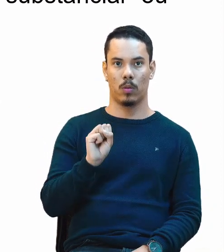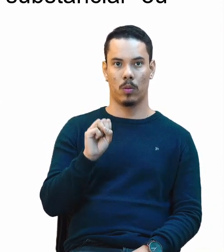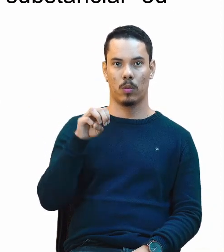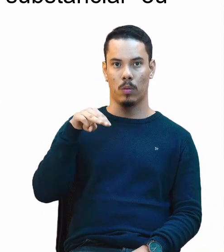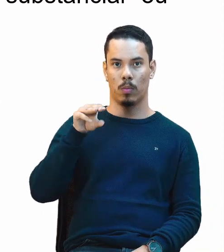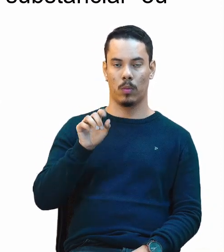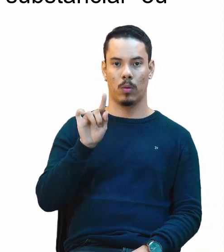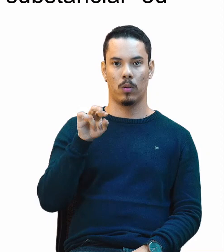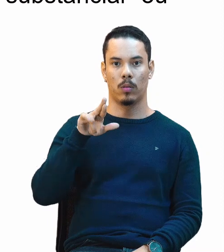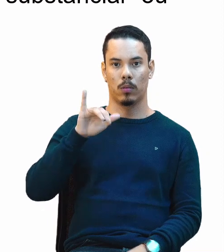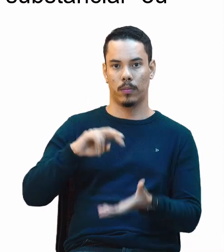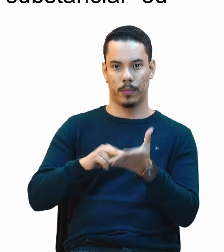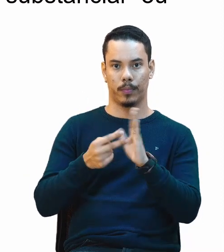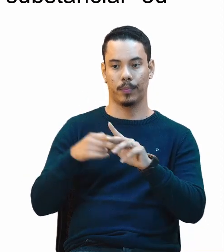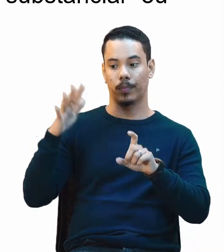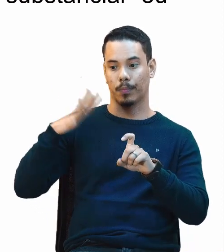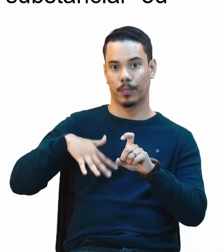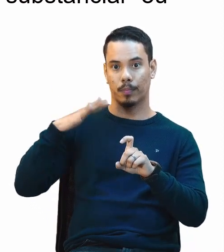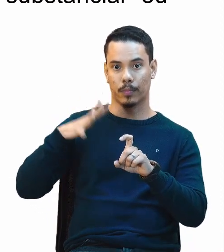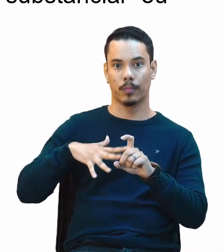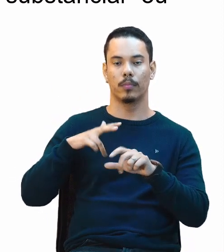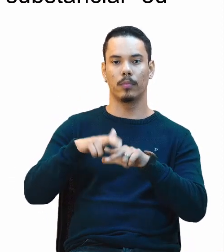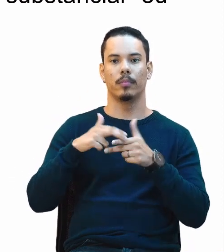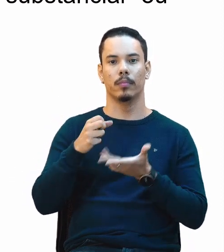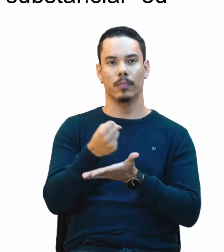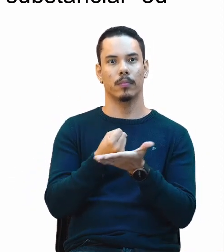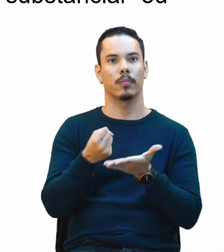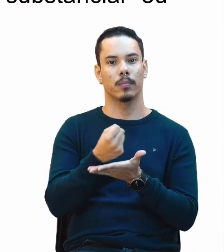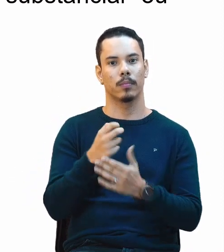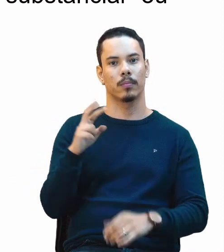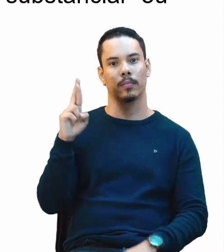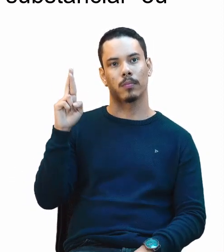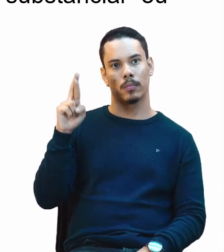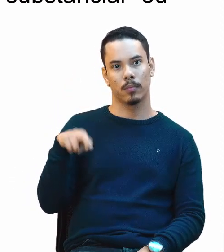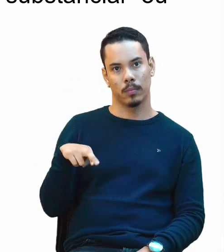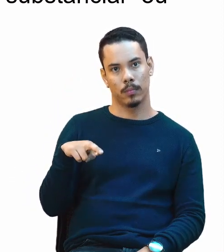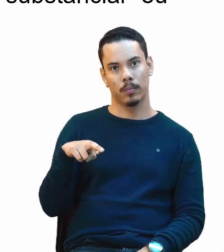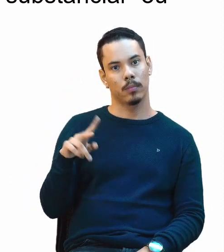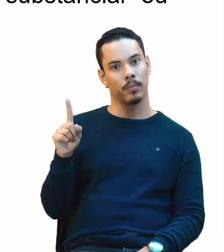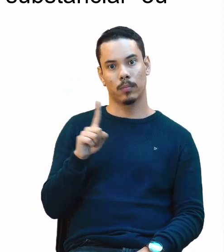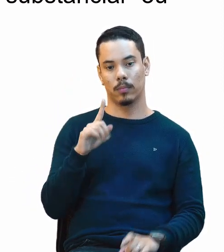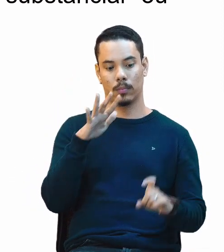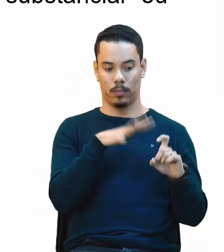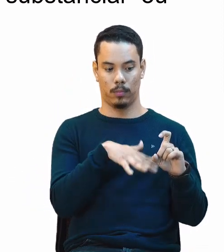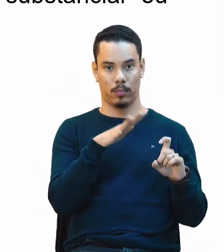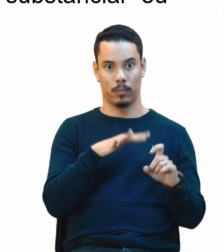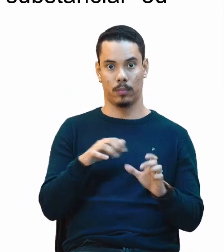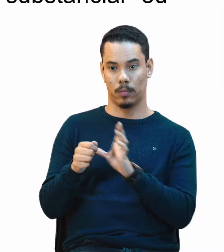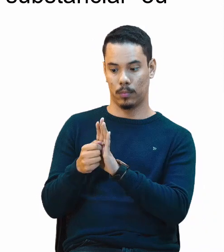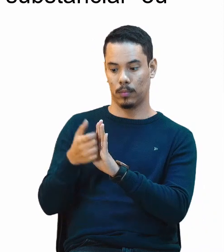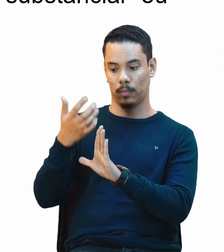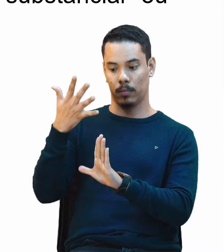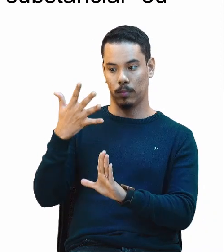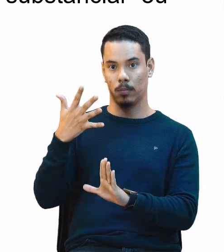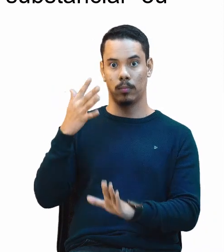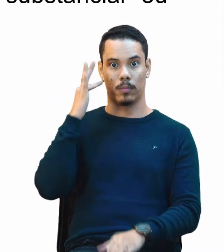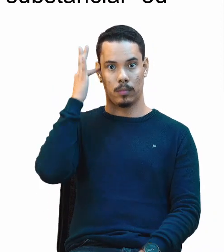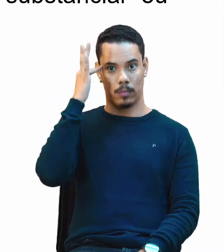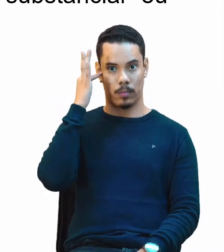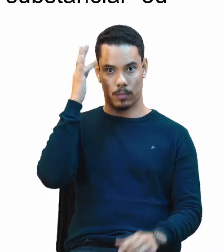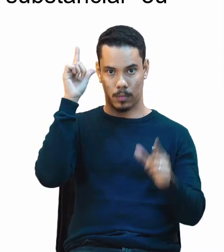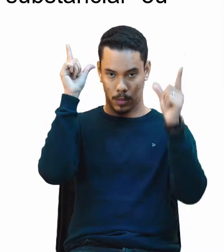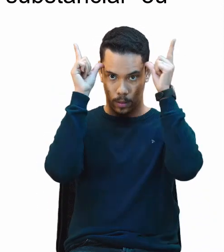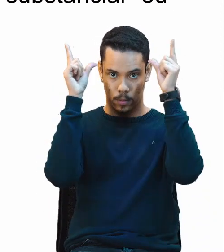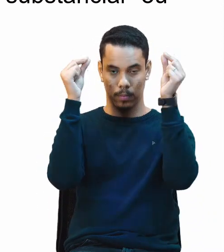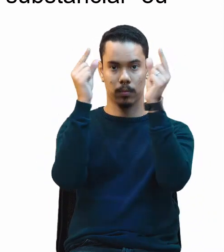Assim, com base na razão e não na mitologia, os primeiros filósofos gregos tentaram encontrar